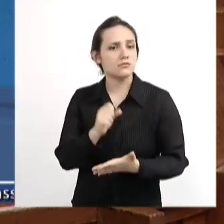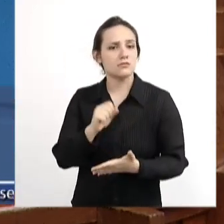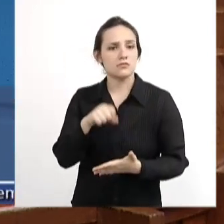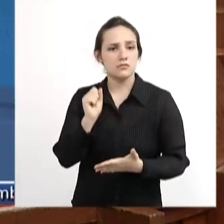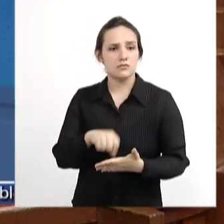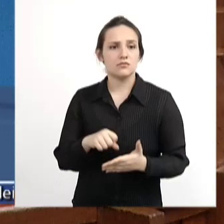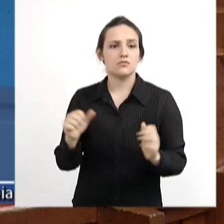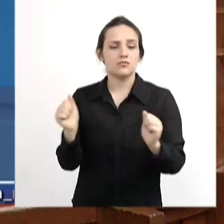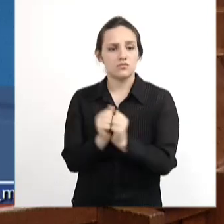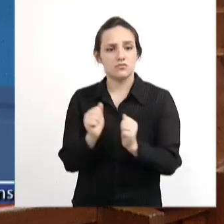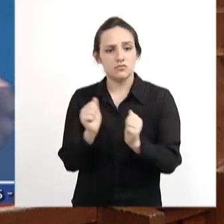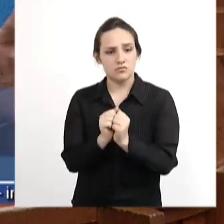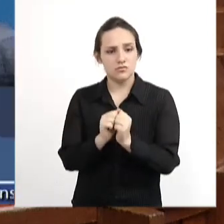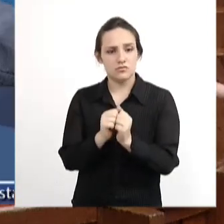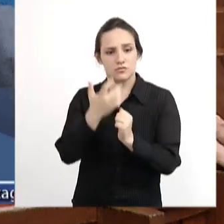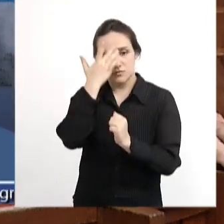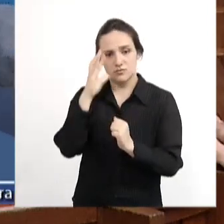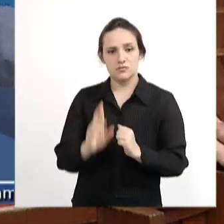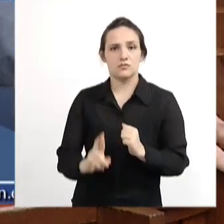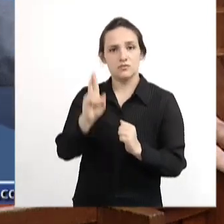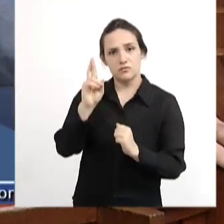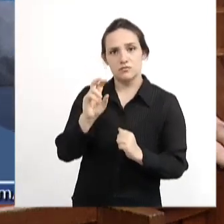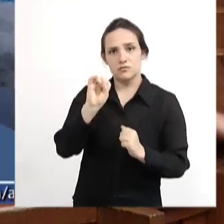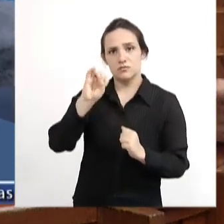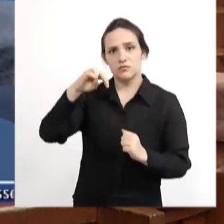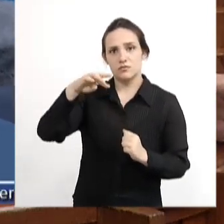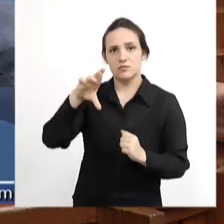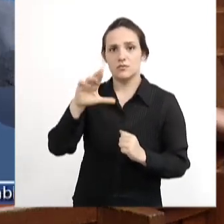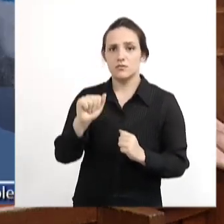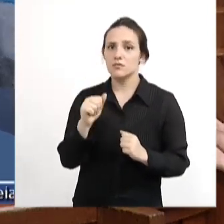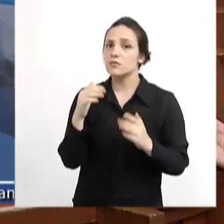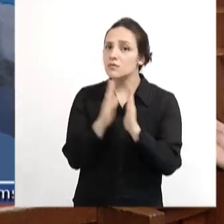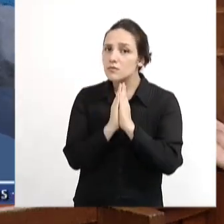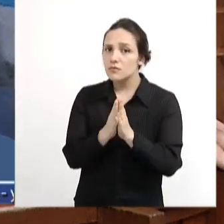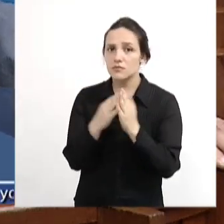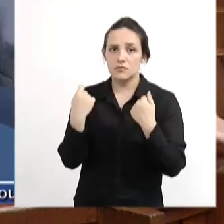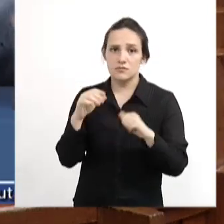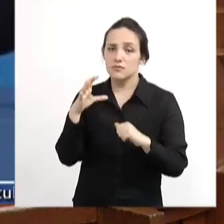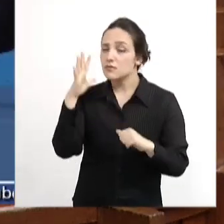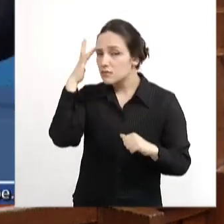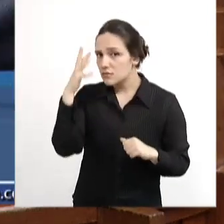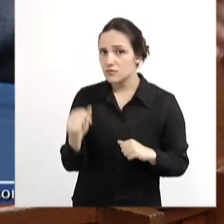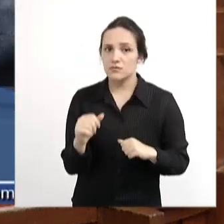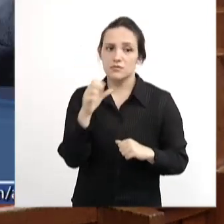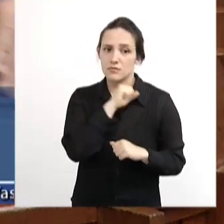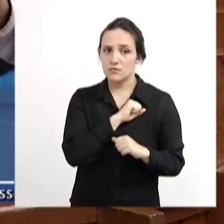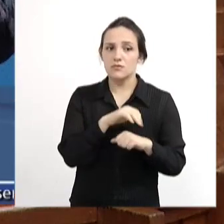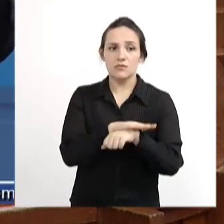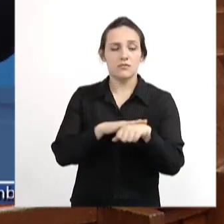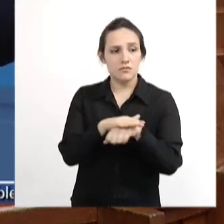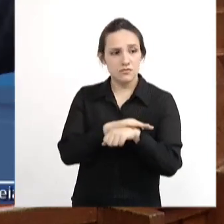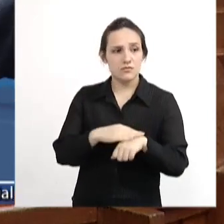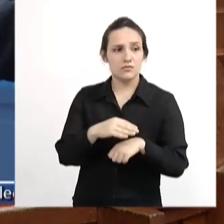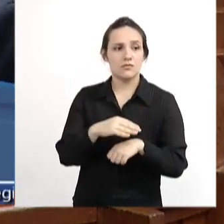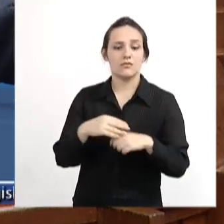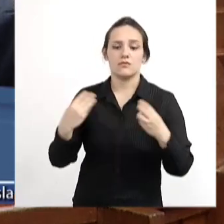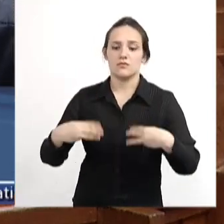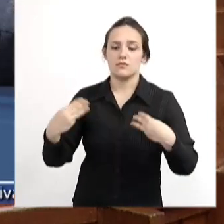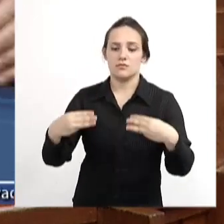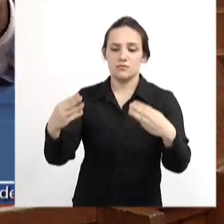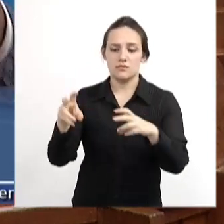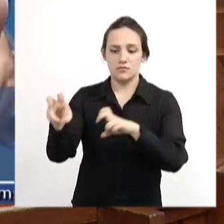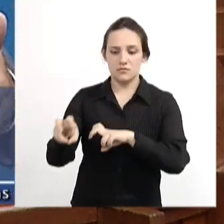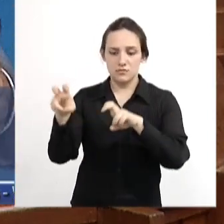nosso superintendente do INCRA, o nosso querido Badu, para que ele interfira no Ministério da Agricultura ou no órgão